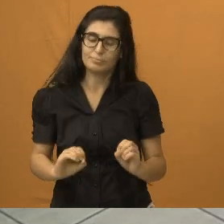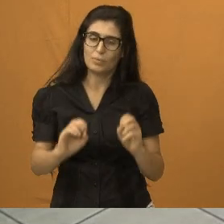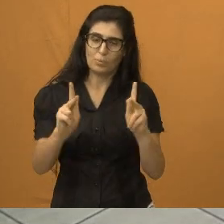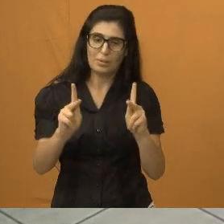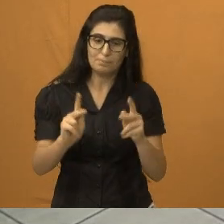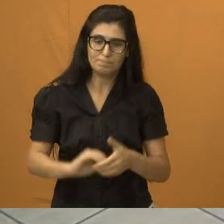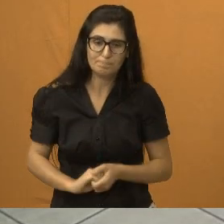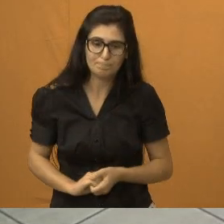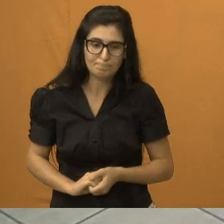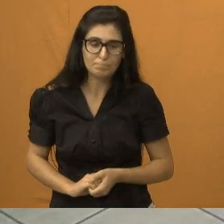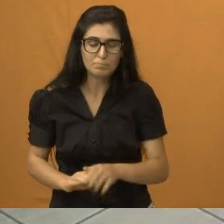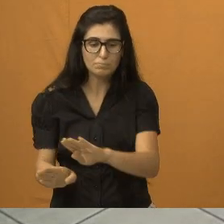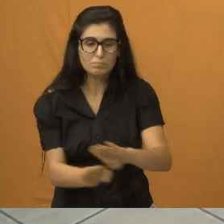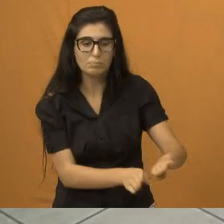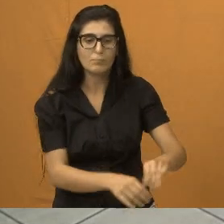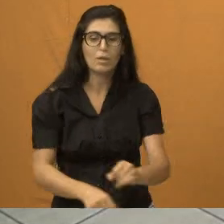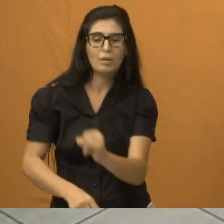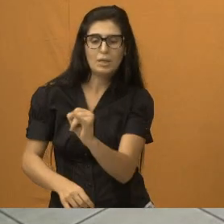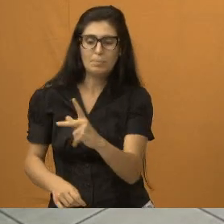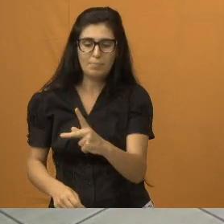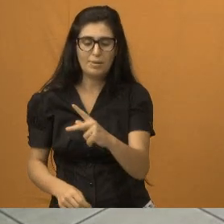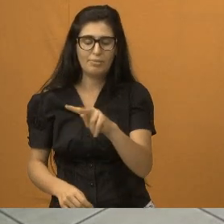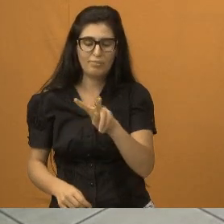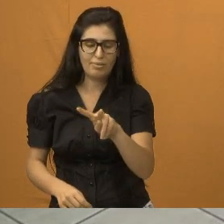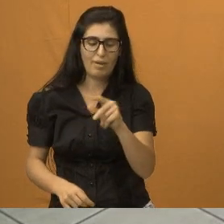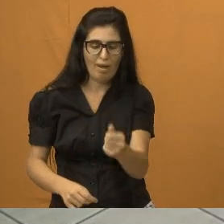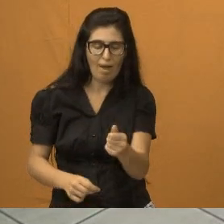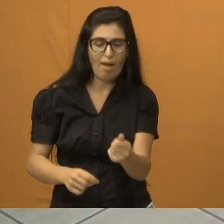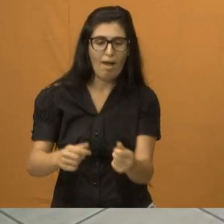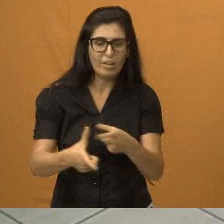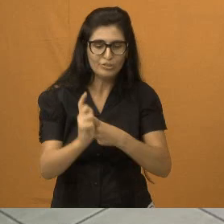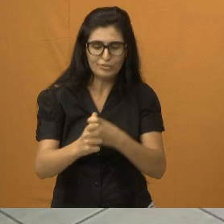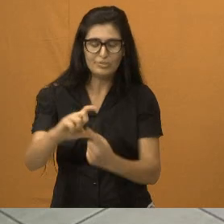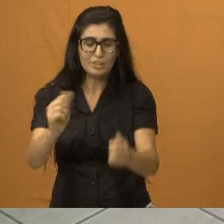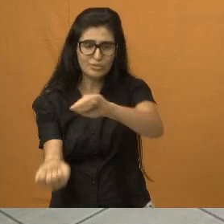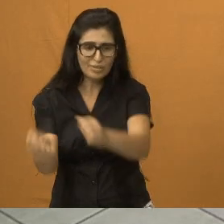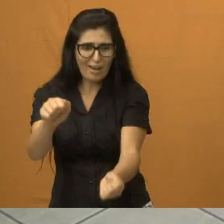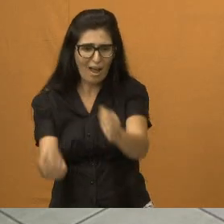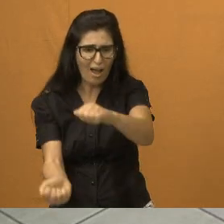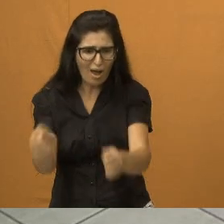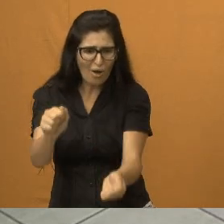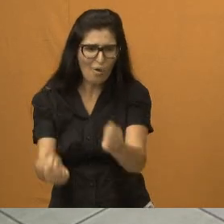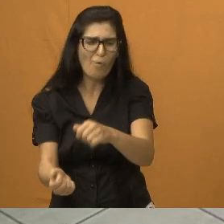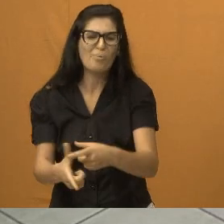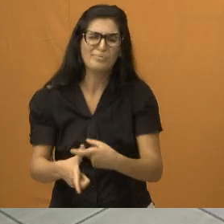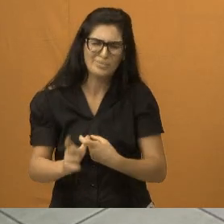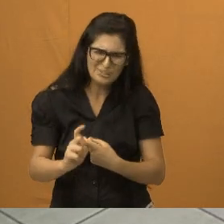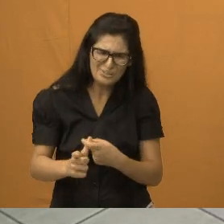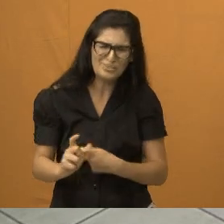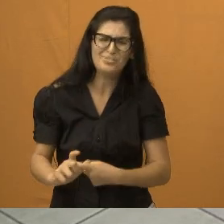Ainda na questão do IPVA, a gente sabe que é um dos impostos que mais fica